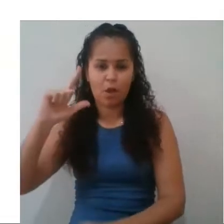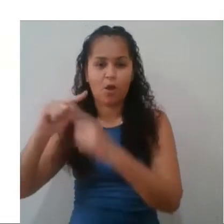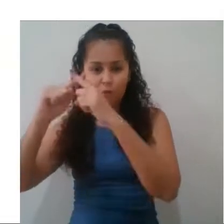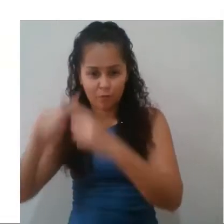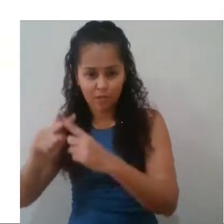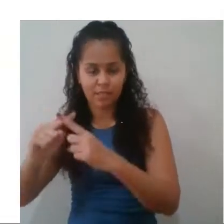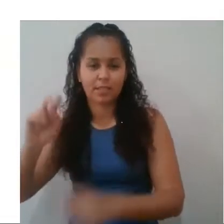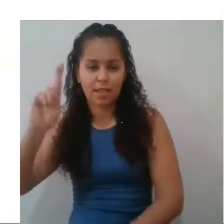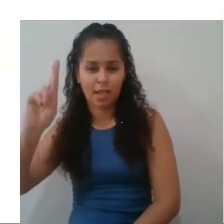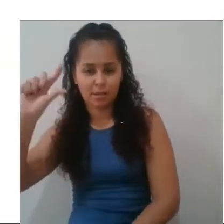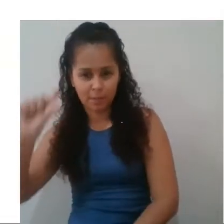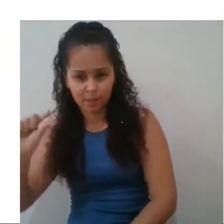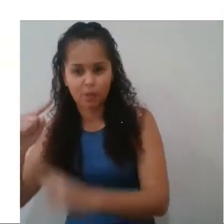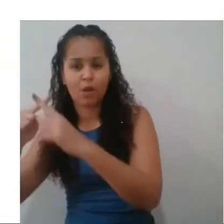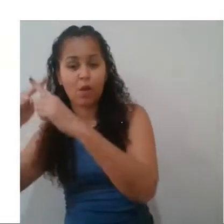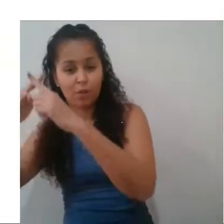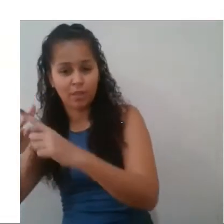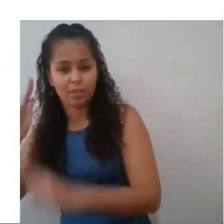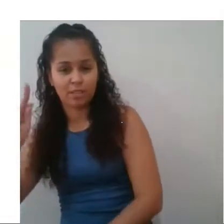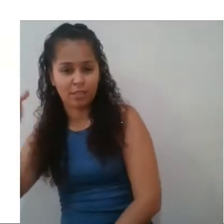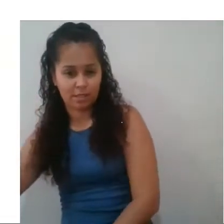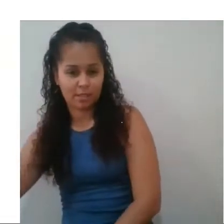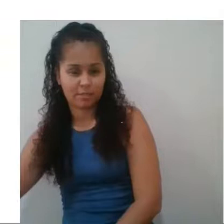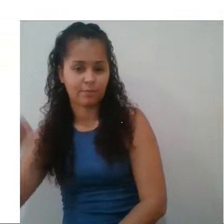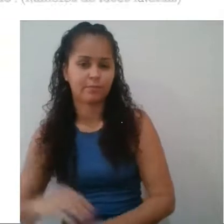Lembrando que aqui é a geratriz do tronco.